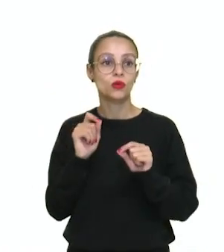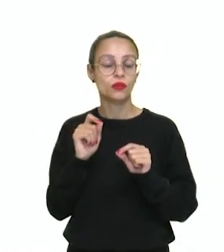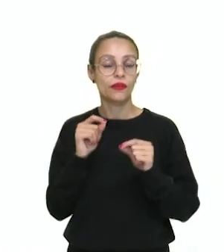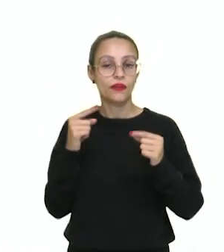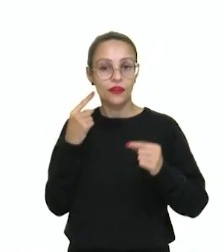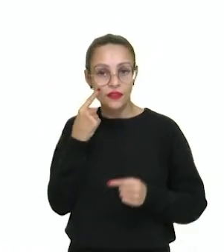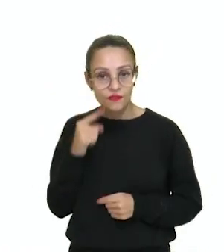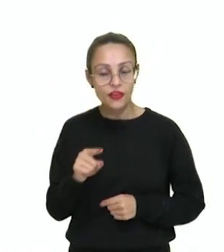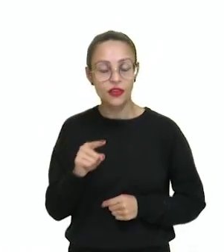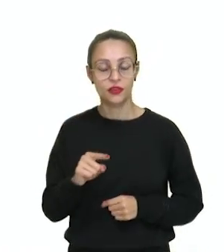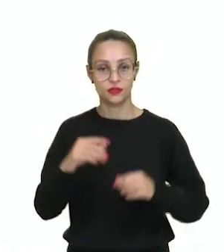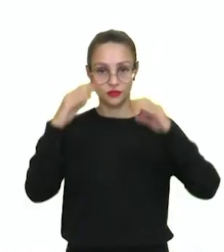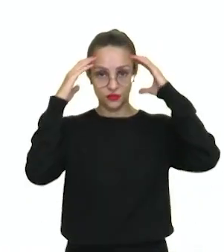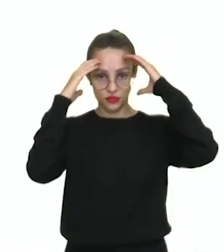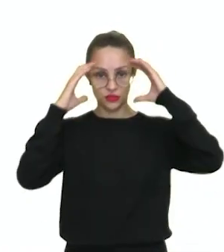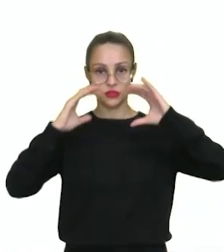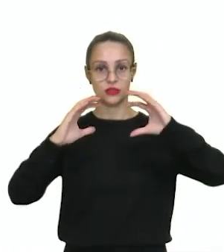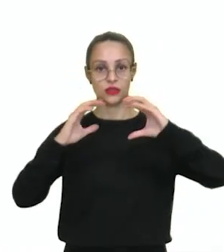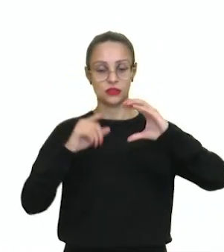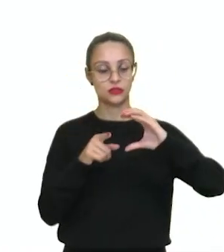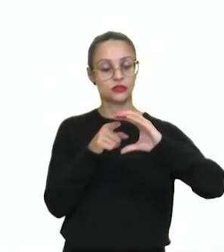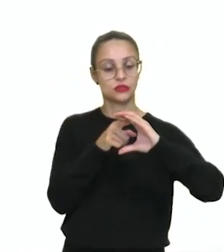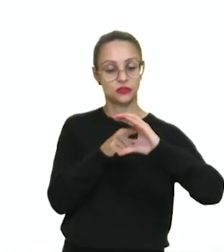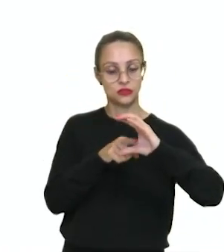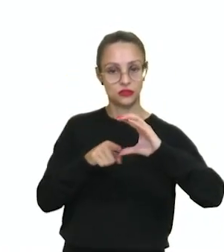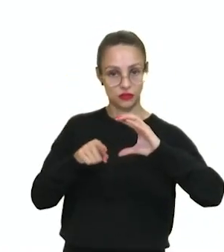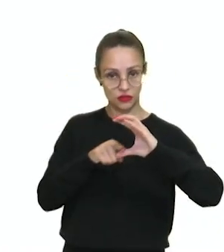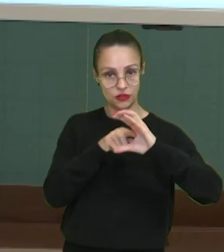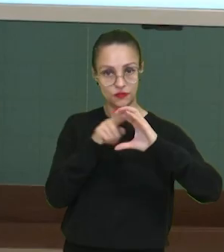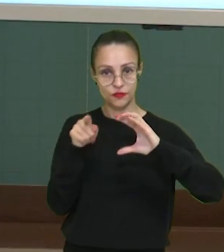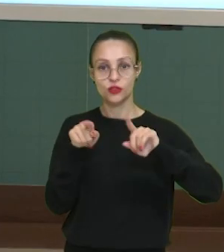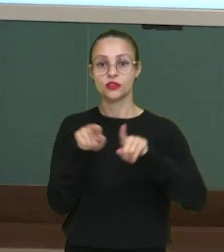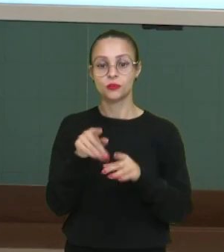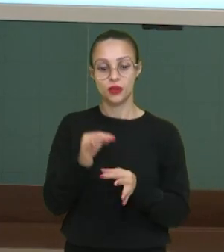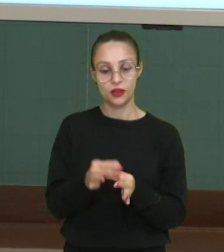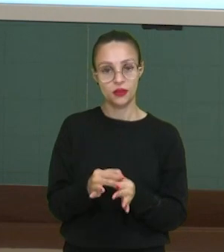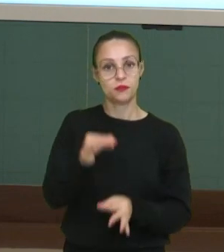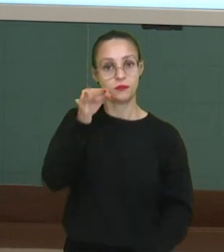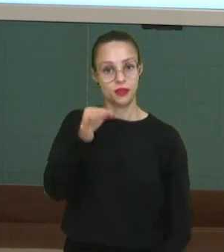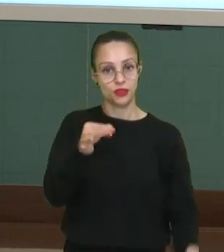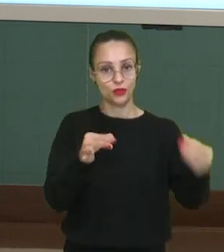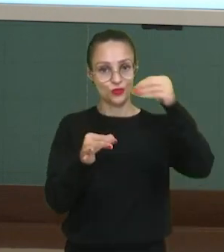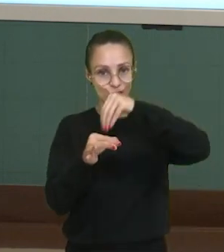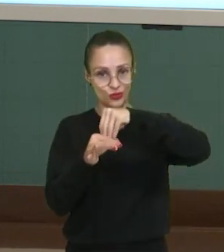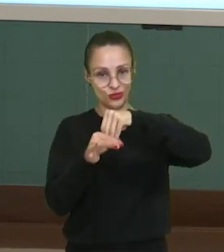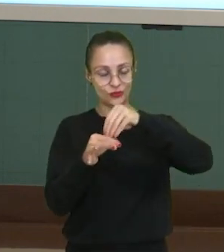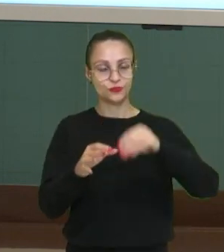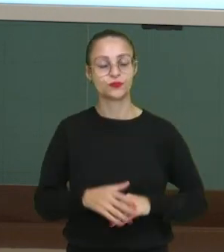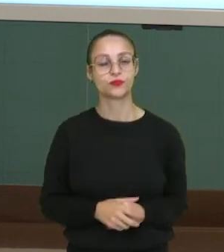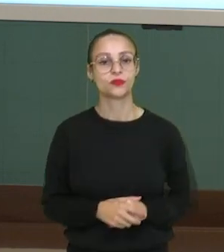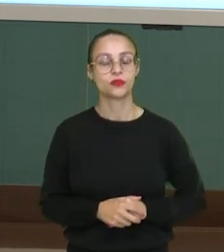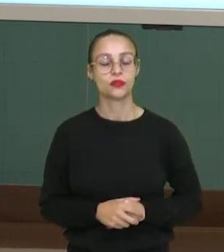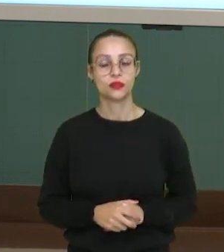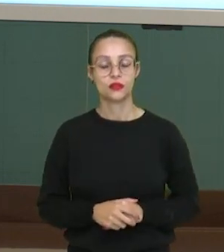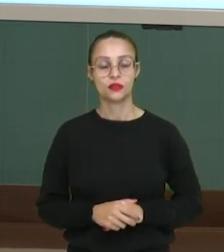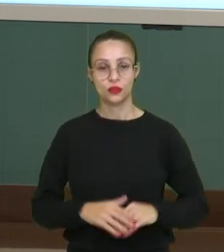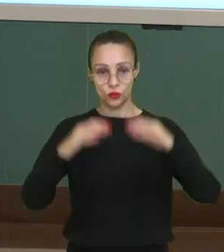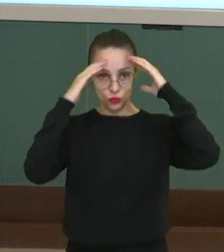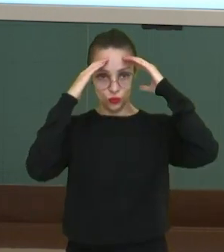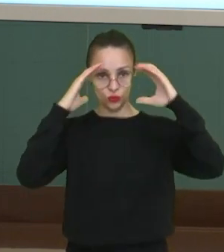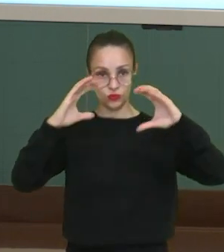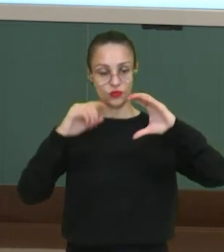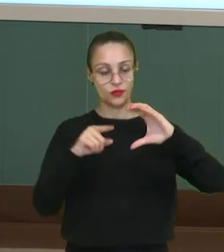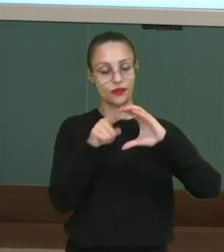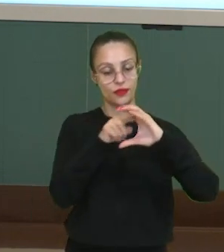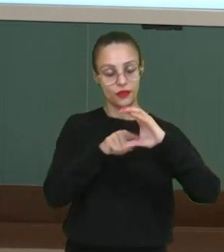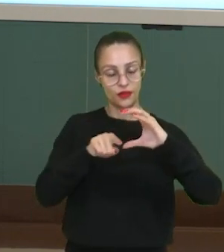o encéfalo e, consequentemente, a medula. O encéfalo, aonde ele está